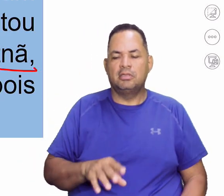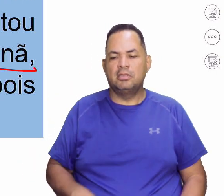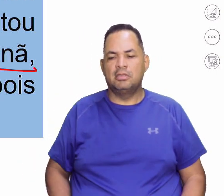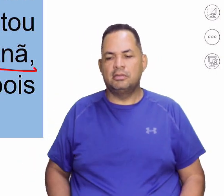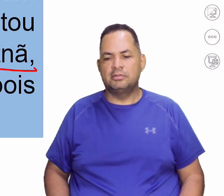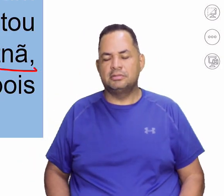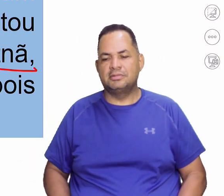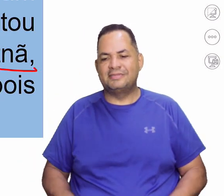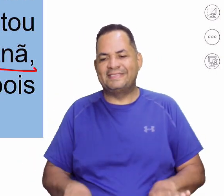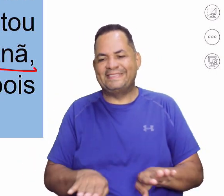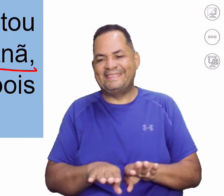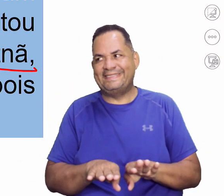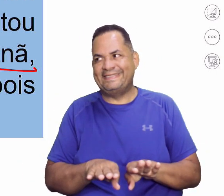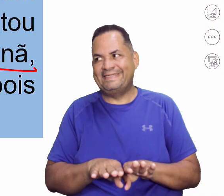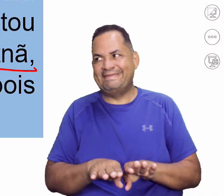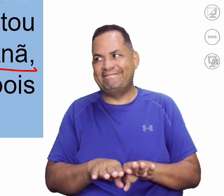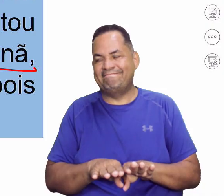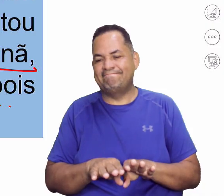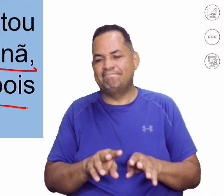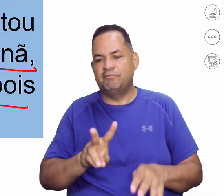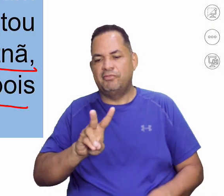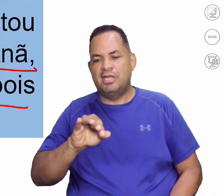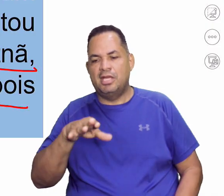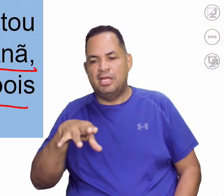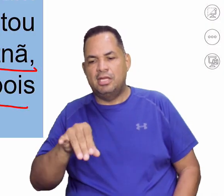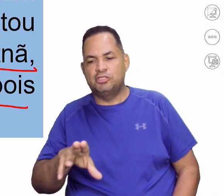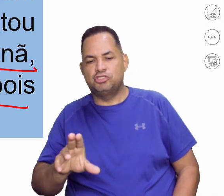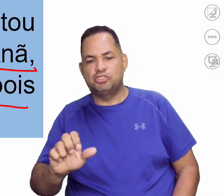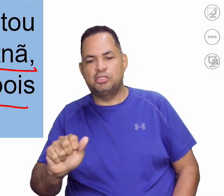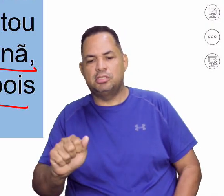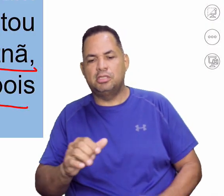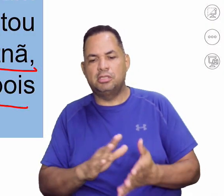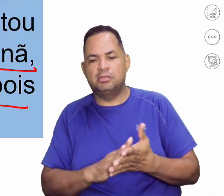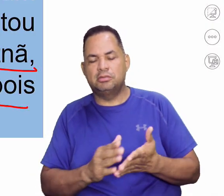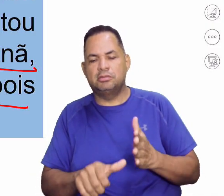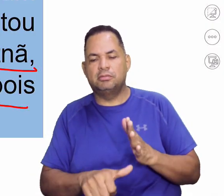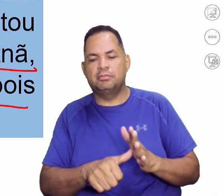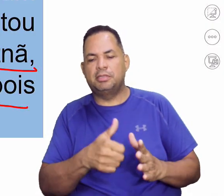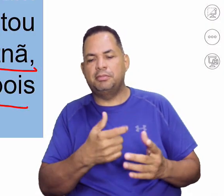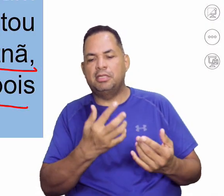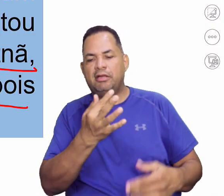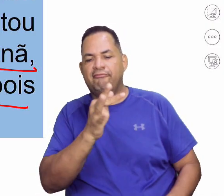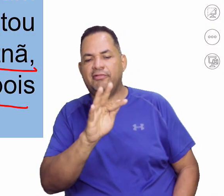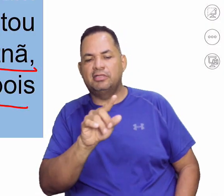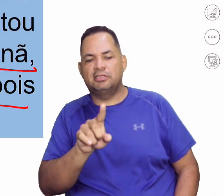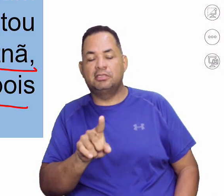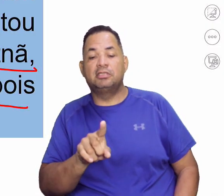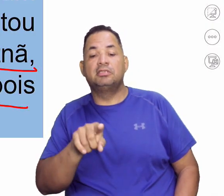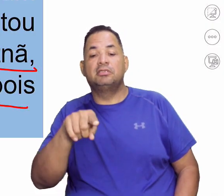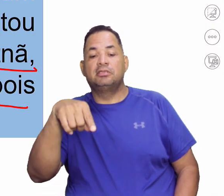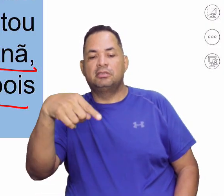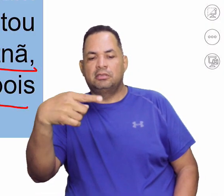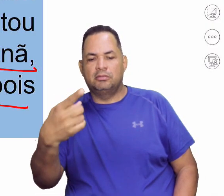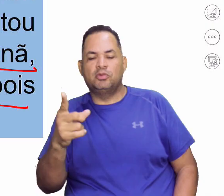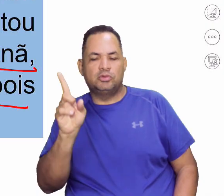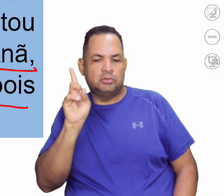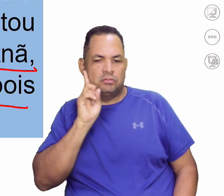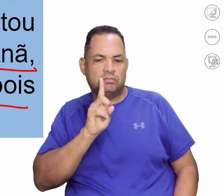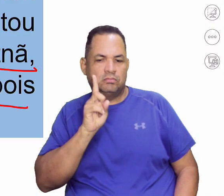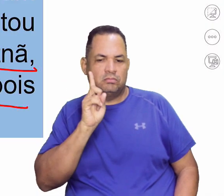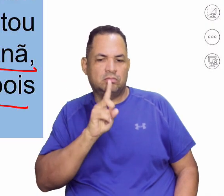falamos nas aulas passadas, que enfrentou primeiro a França e depois os Estados